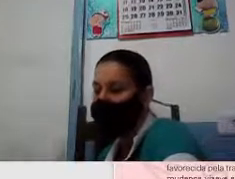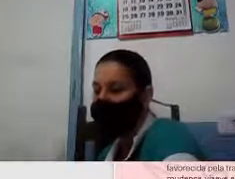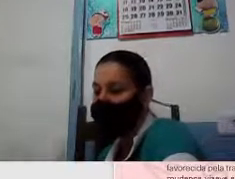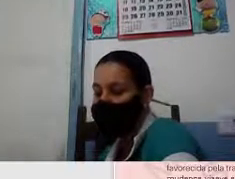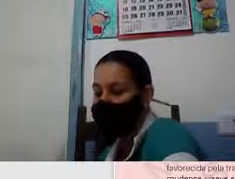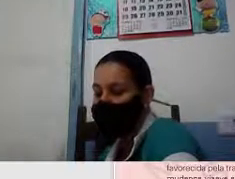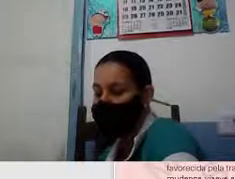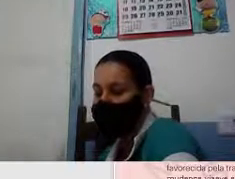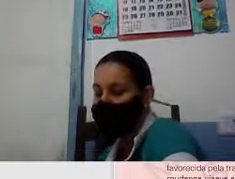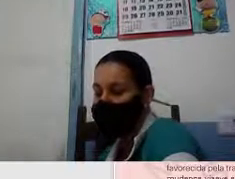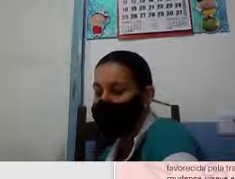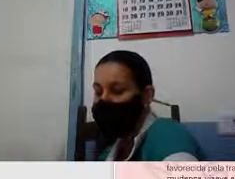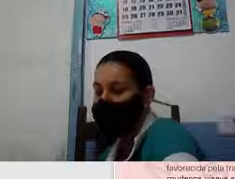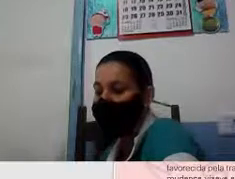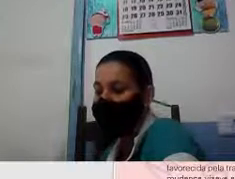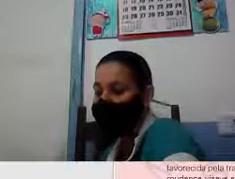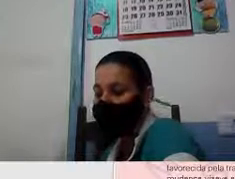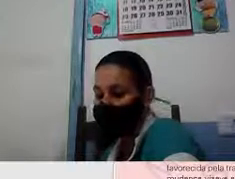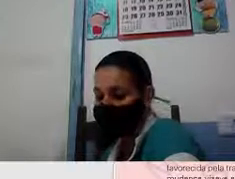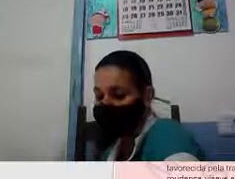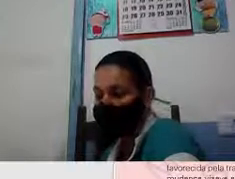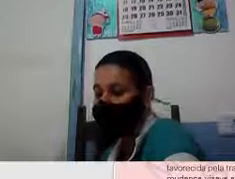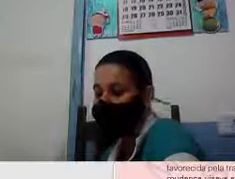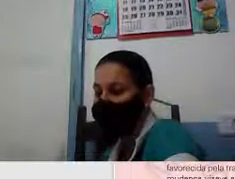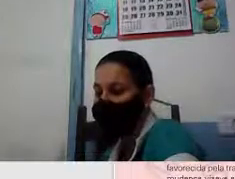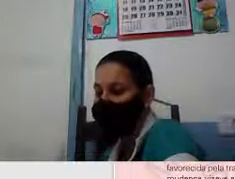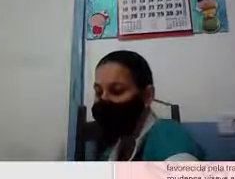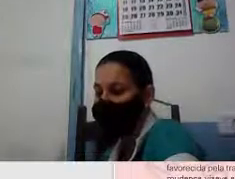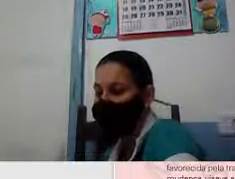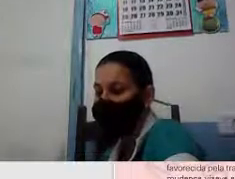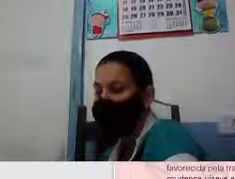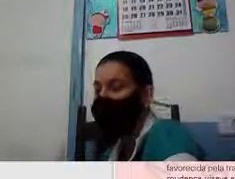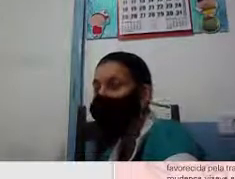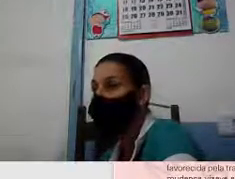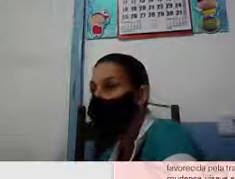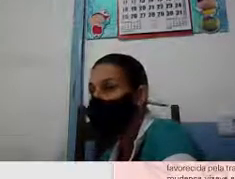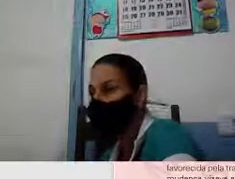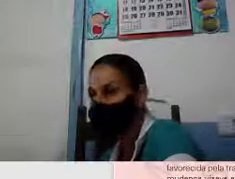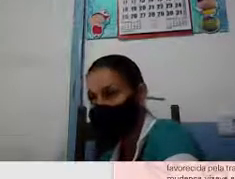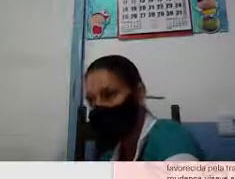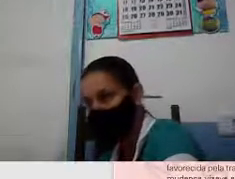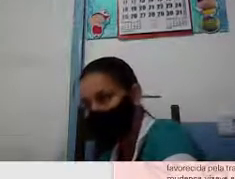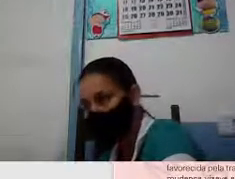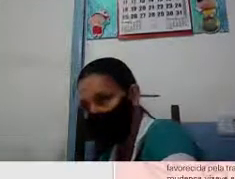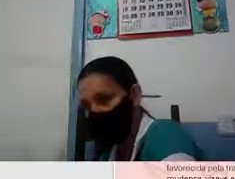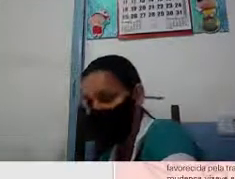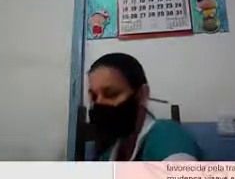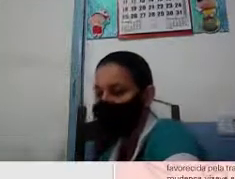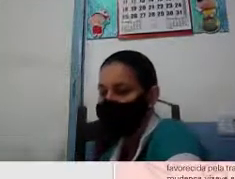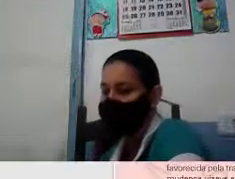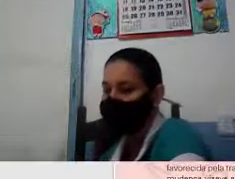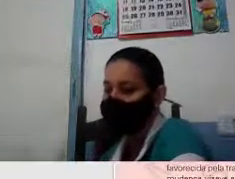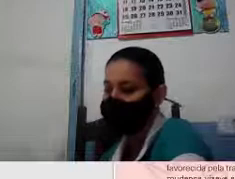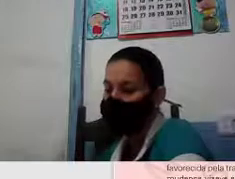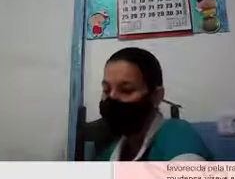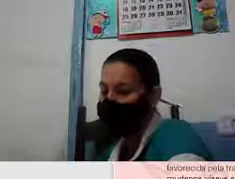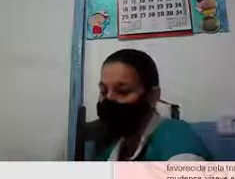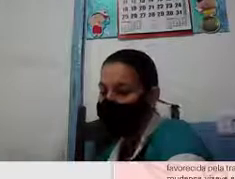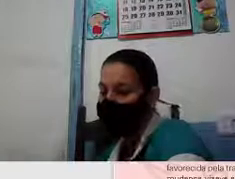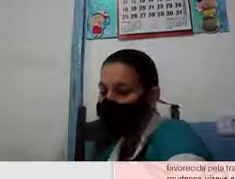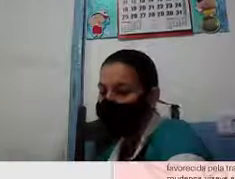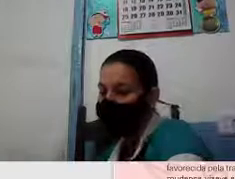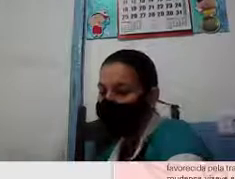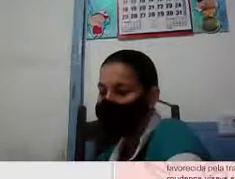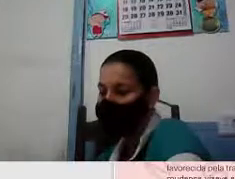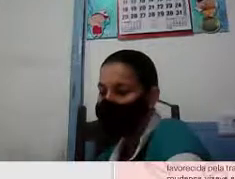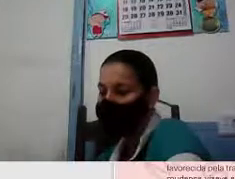O homem mediano é aquele que alcança a felicidade, não devendo assim procurar riquezas para a sua vida, né?